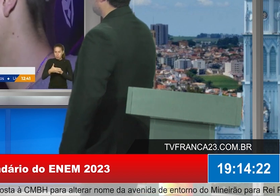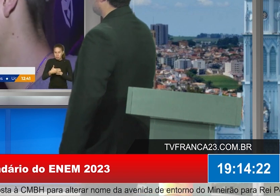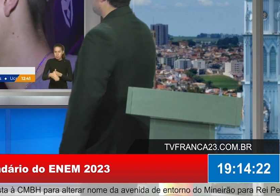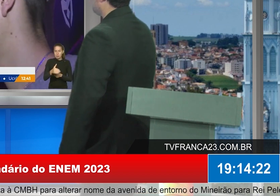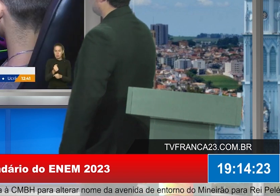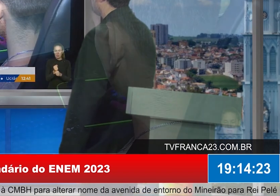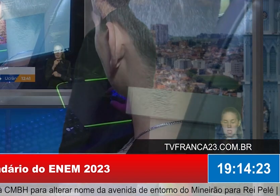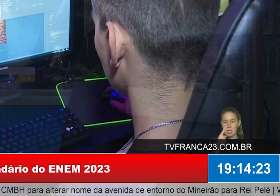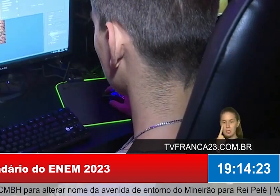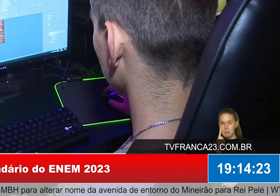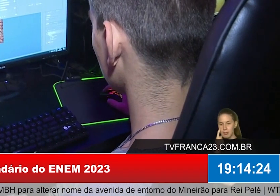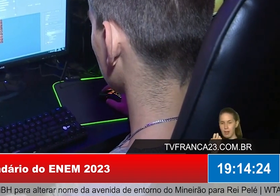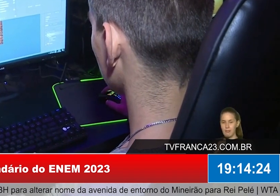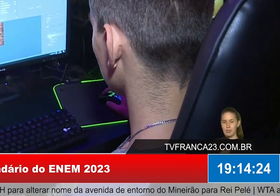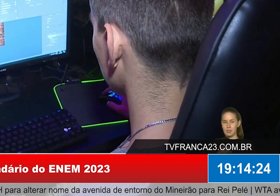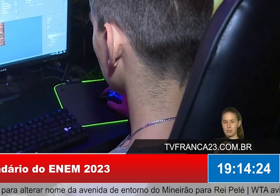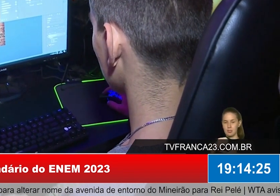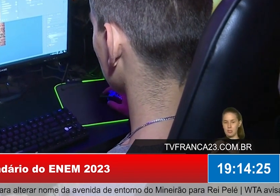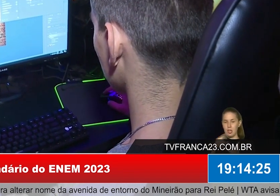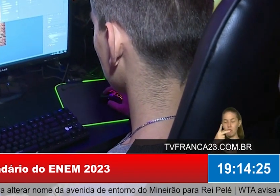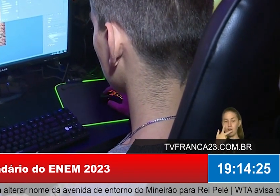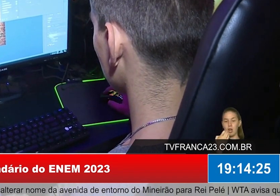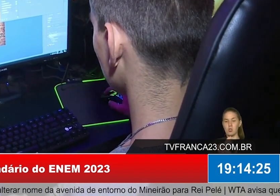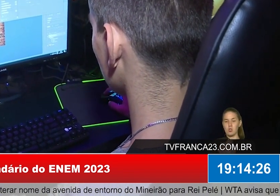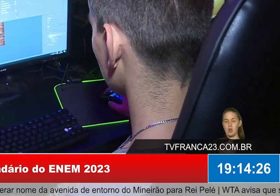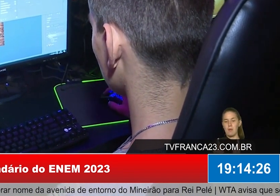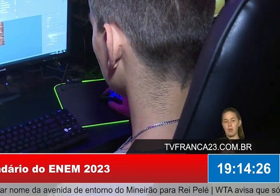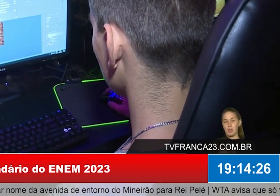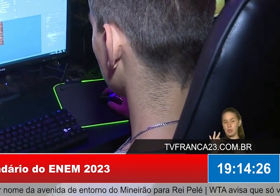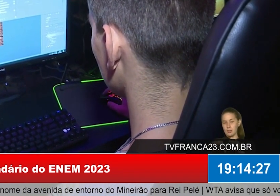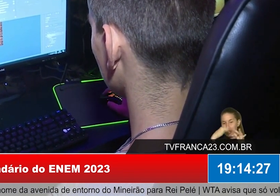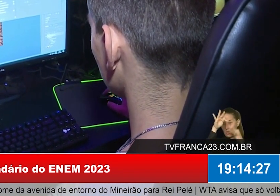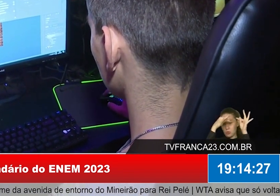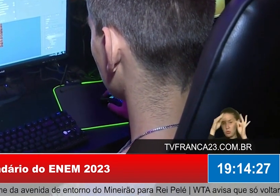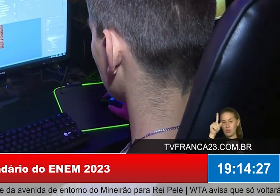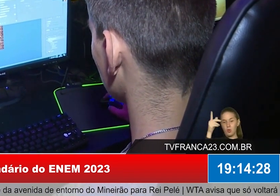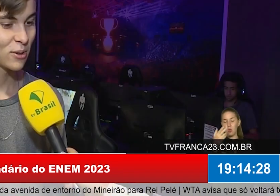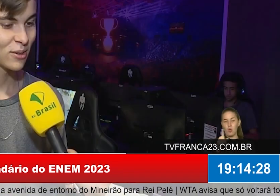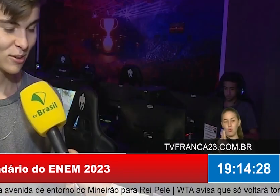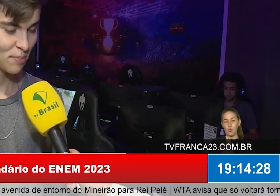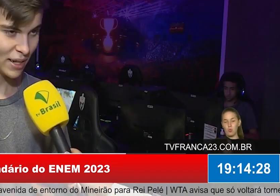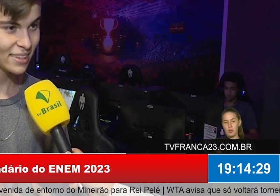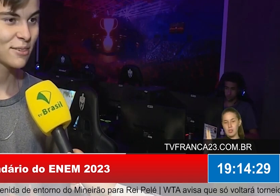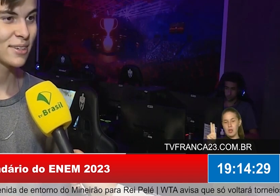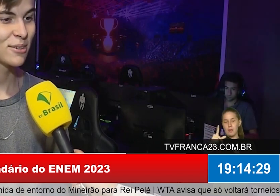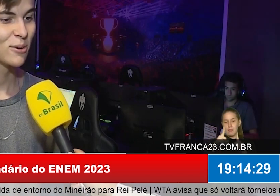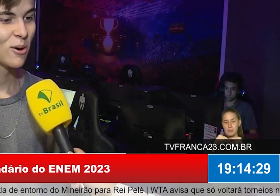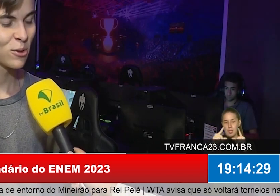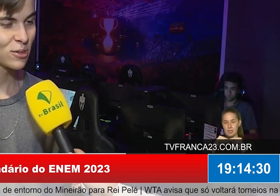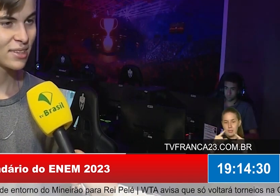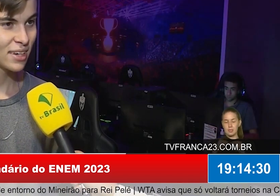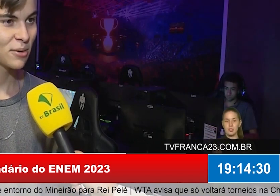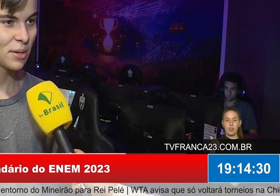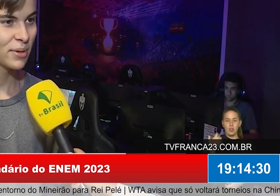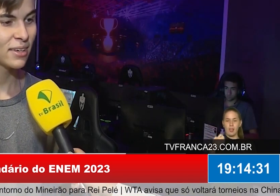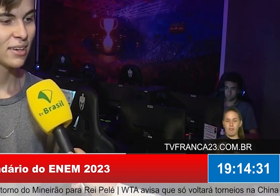no Enem. Sonha em fazer tecnologia da informação na Universidade de Brasília. Eu estou pretendendo fazer o curso